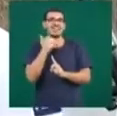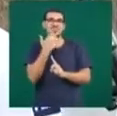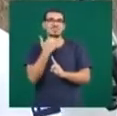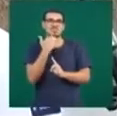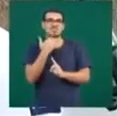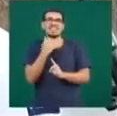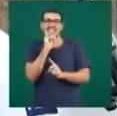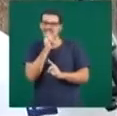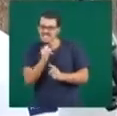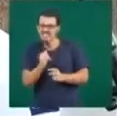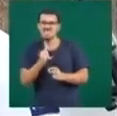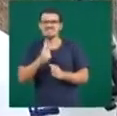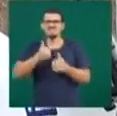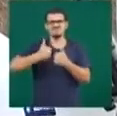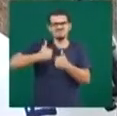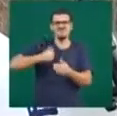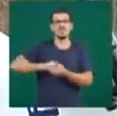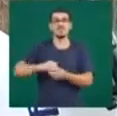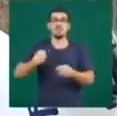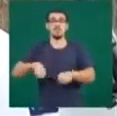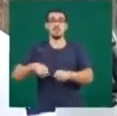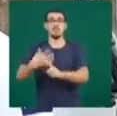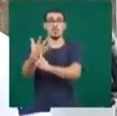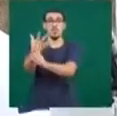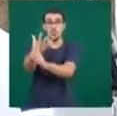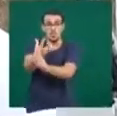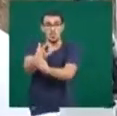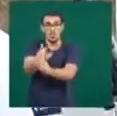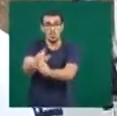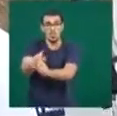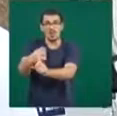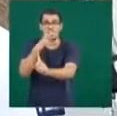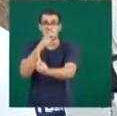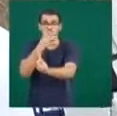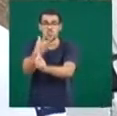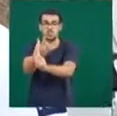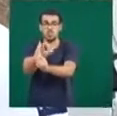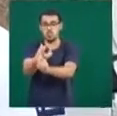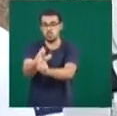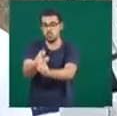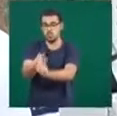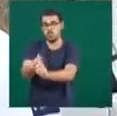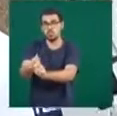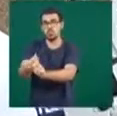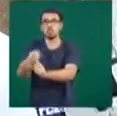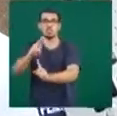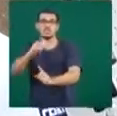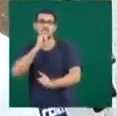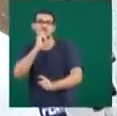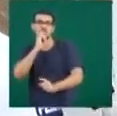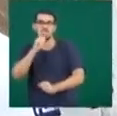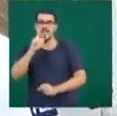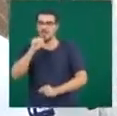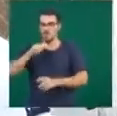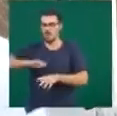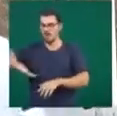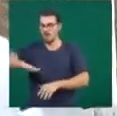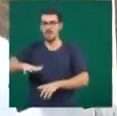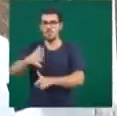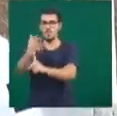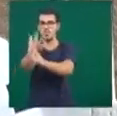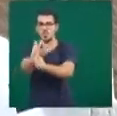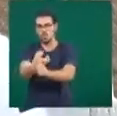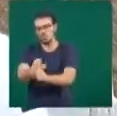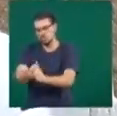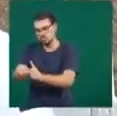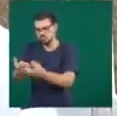quer fazer é tirar calor do módulo para aproveitar em outras atividades, como, por exemplo, aquecimento de